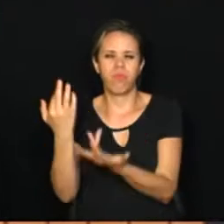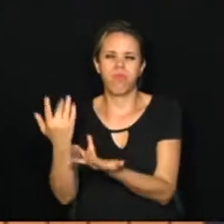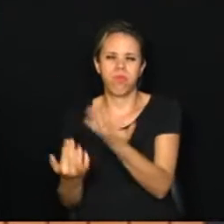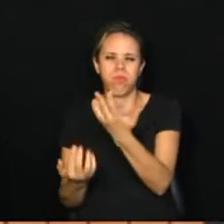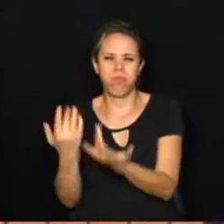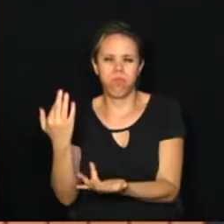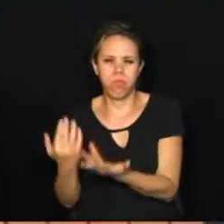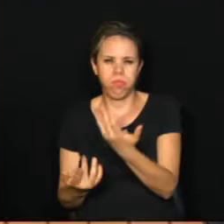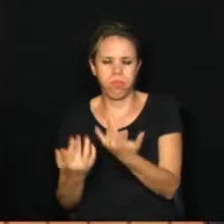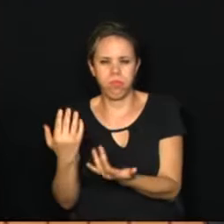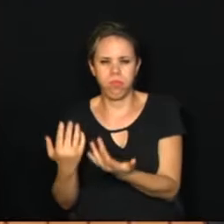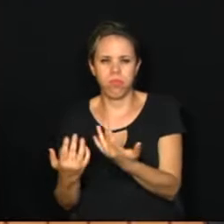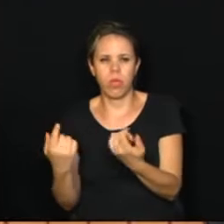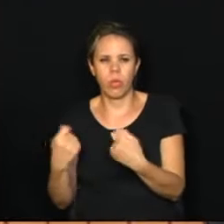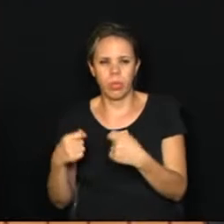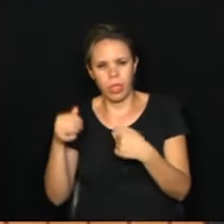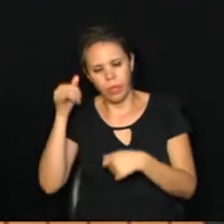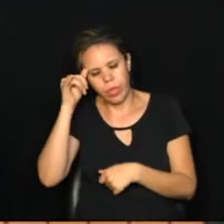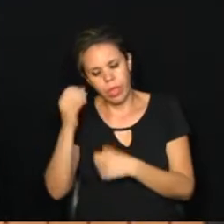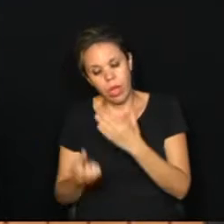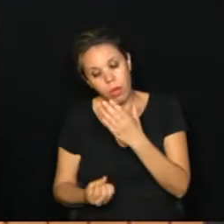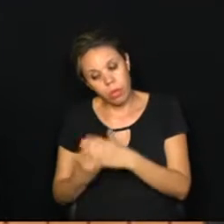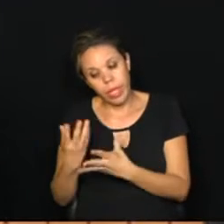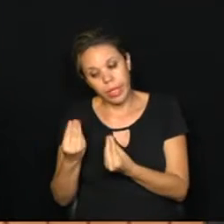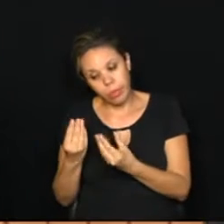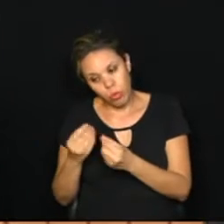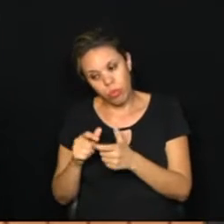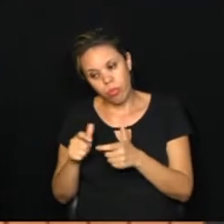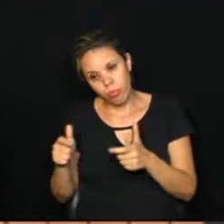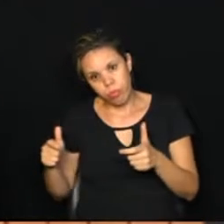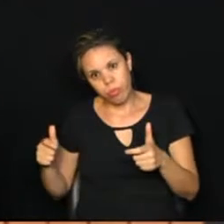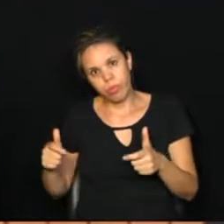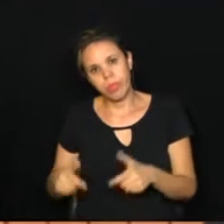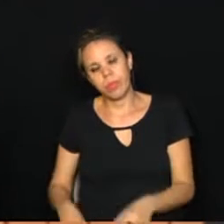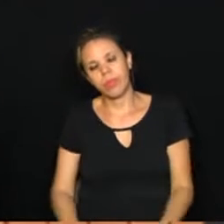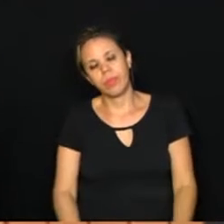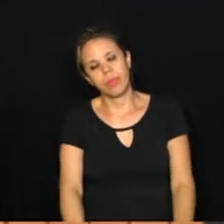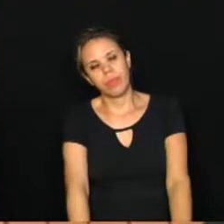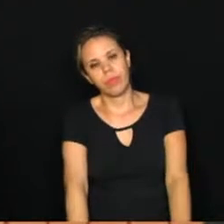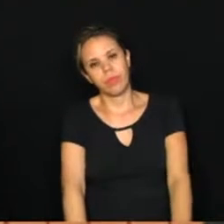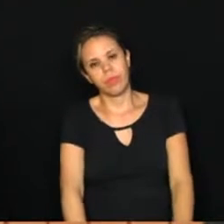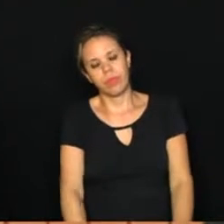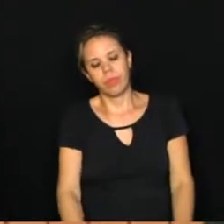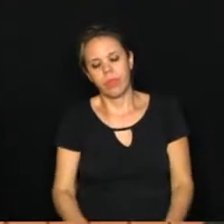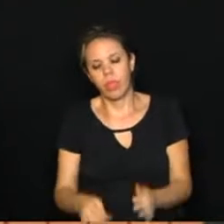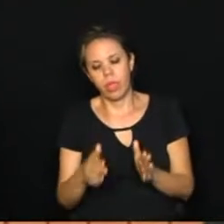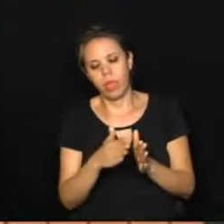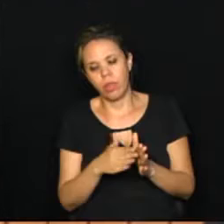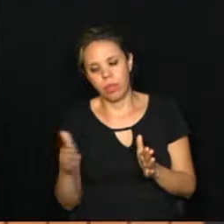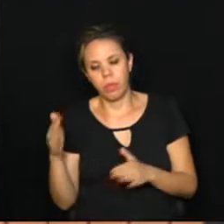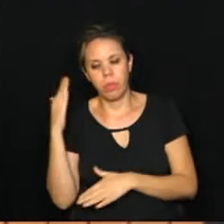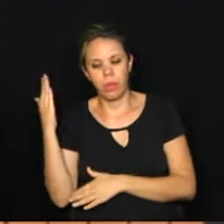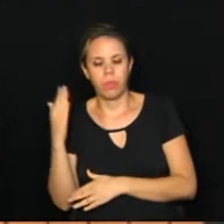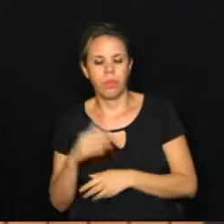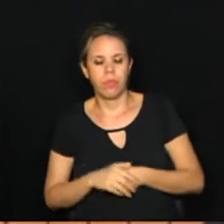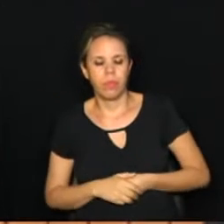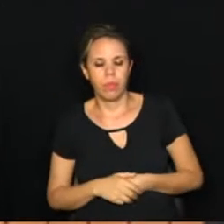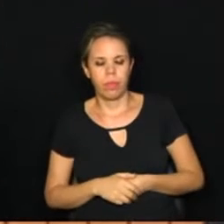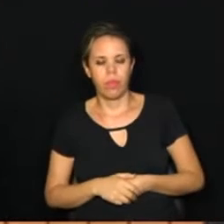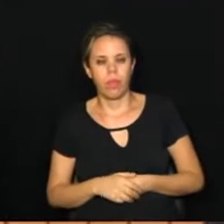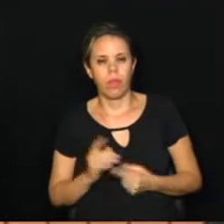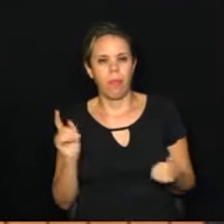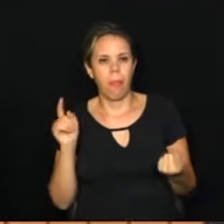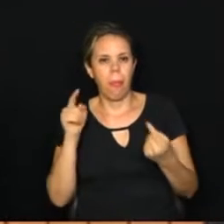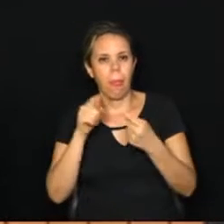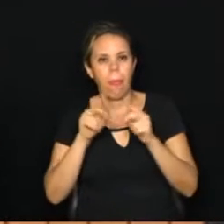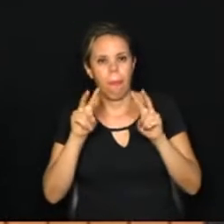Os incêndios que acontecem com muita intensidade nesse período. Então, a ideia, o